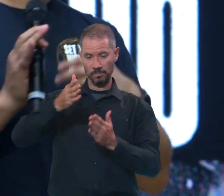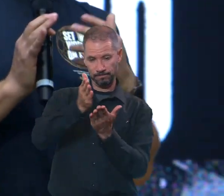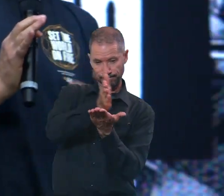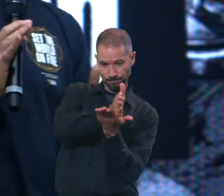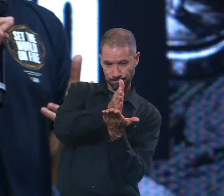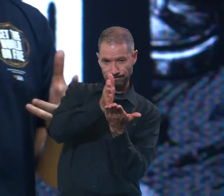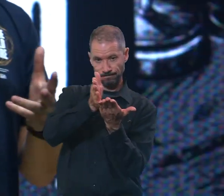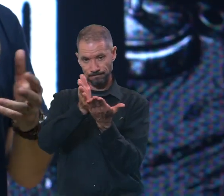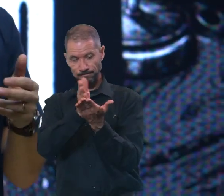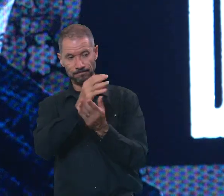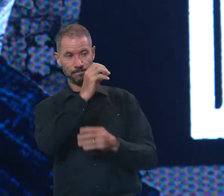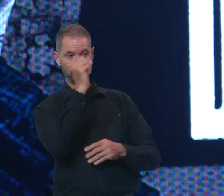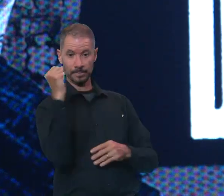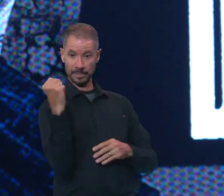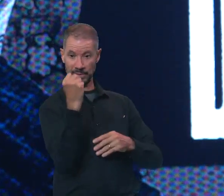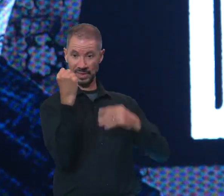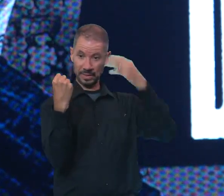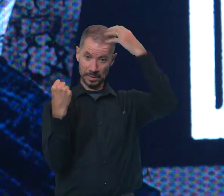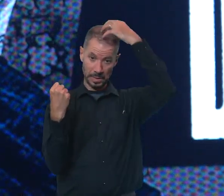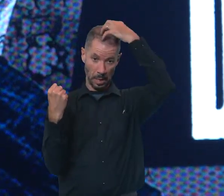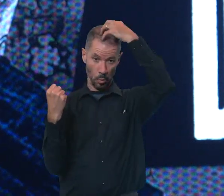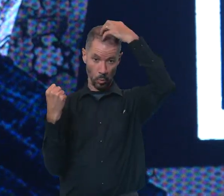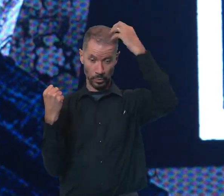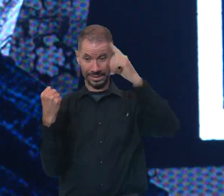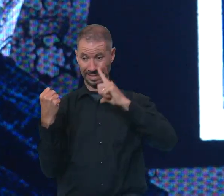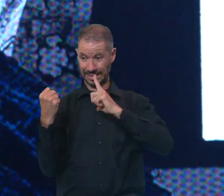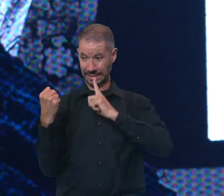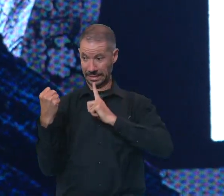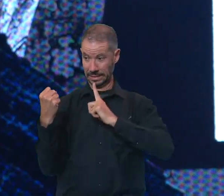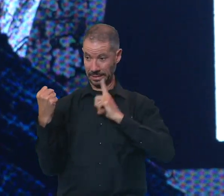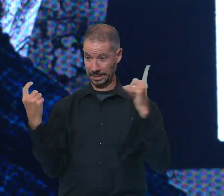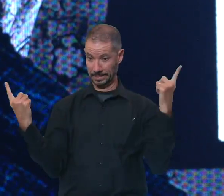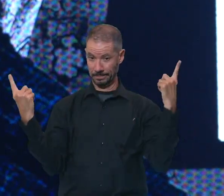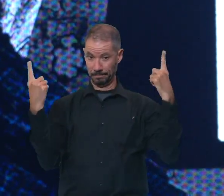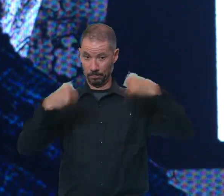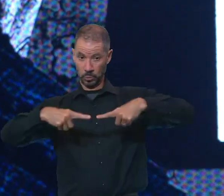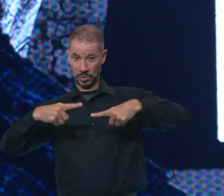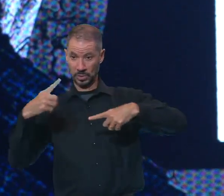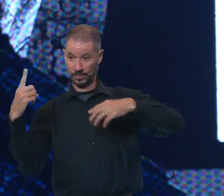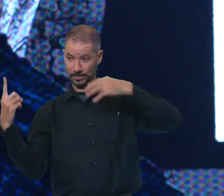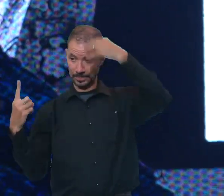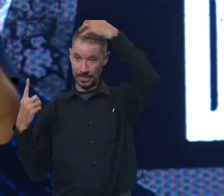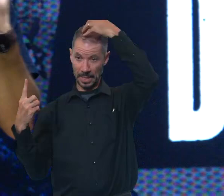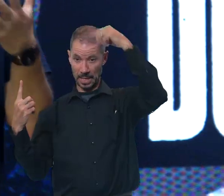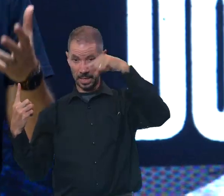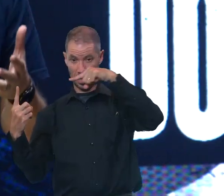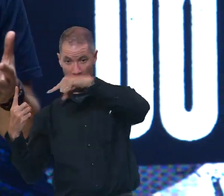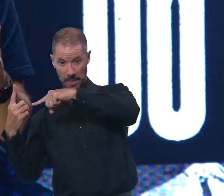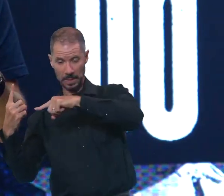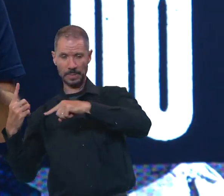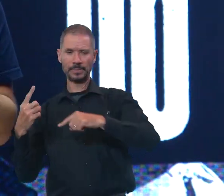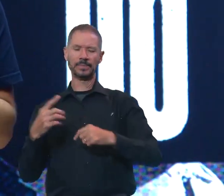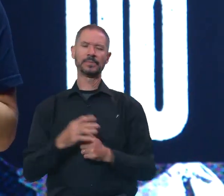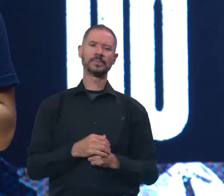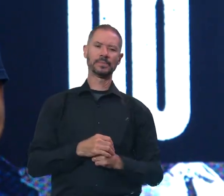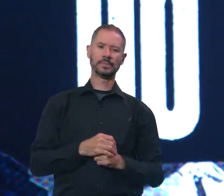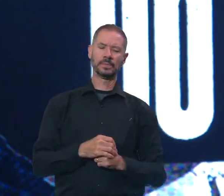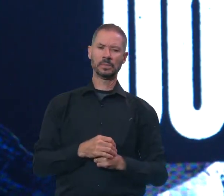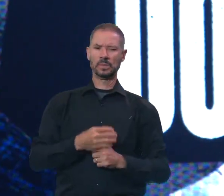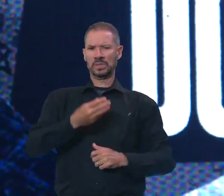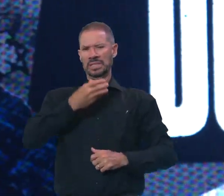ainda a Saul, e por isso tinha uma grande oposição ao rei Davi. E inflamado